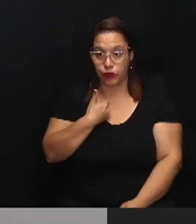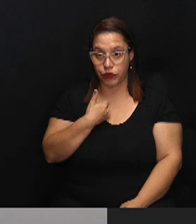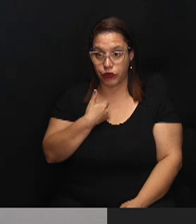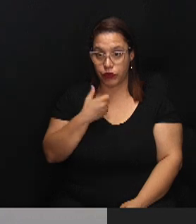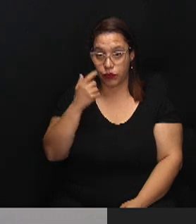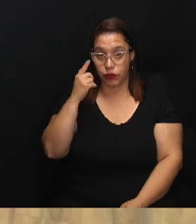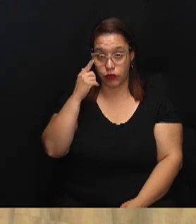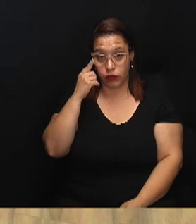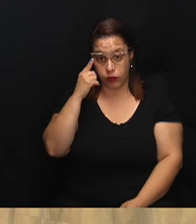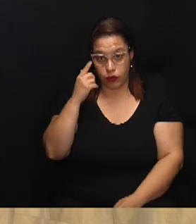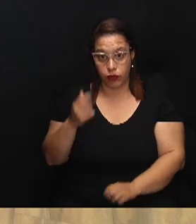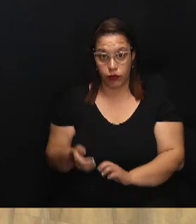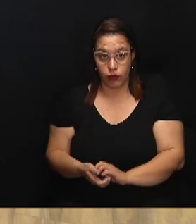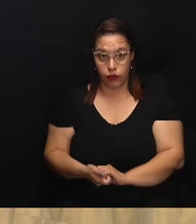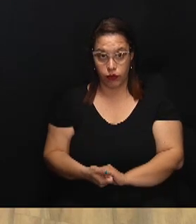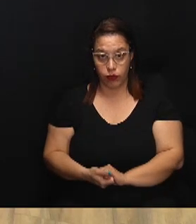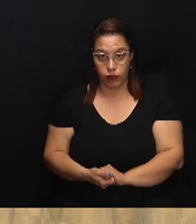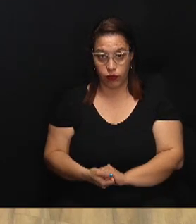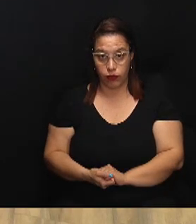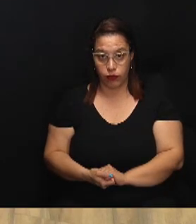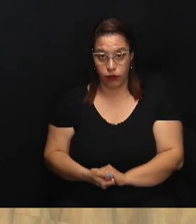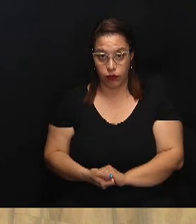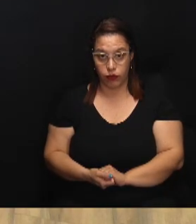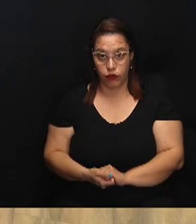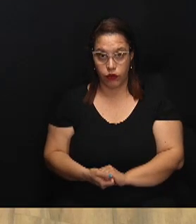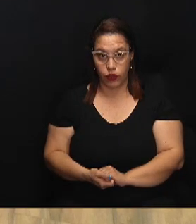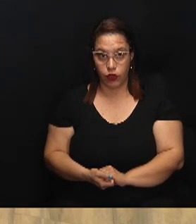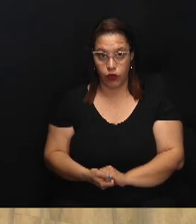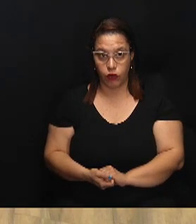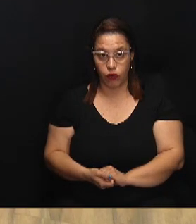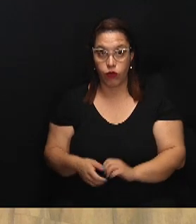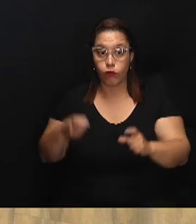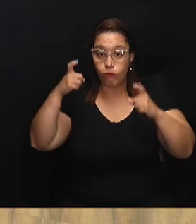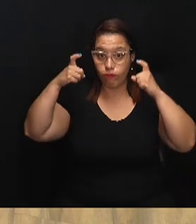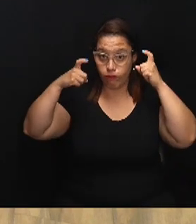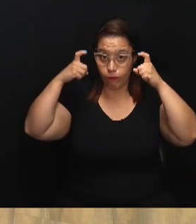isso, Alexandre, uma das preocupações hoje, inclusive,